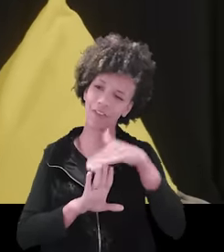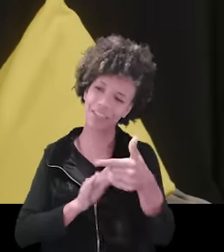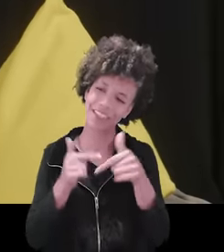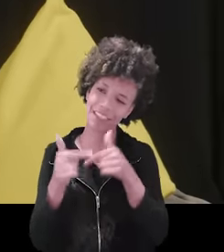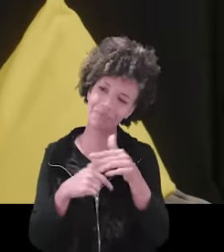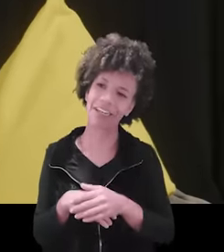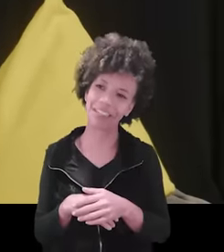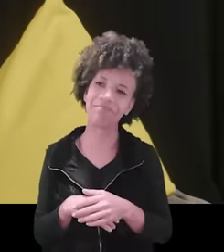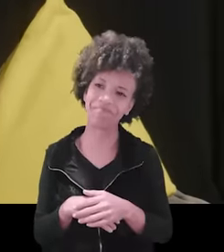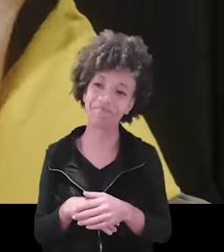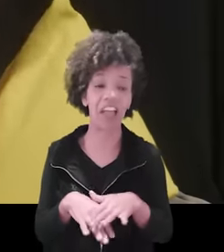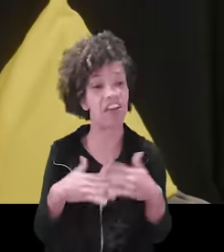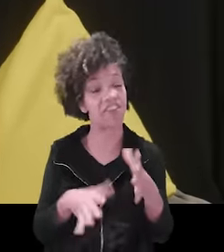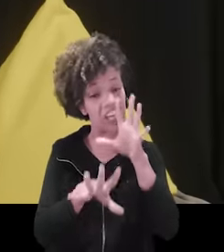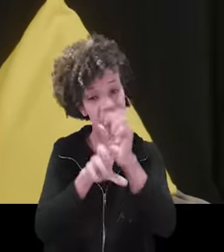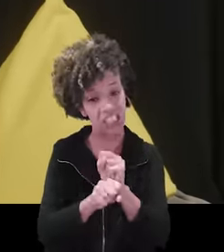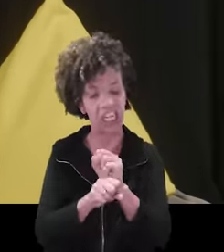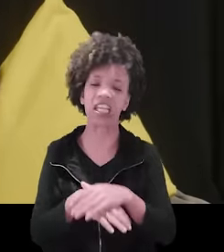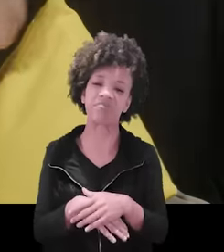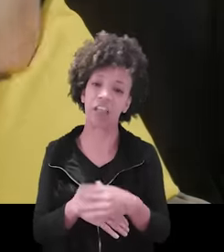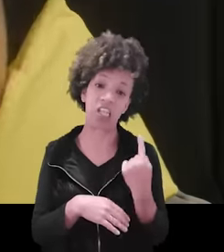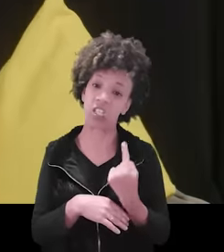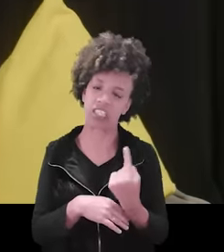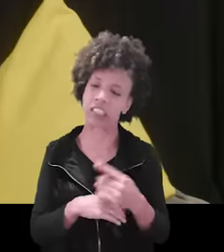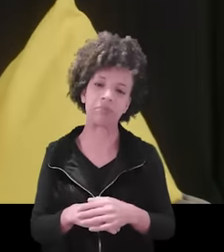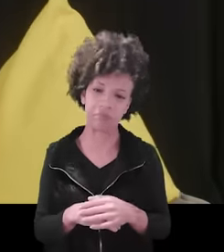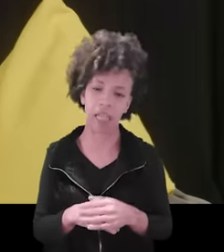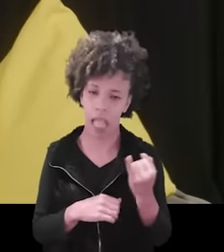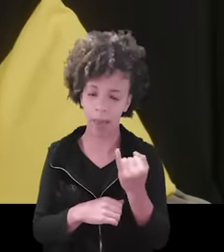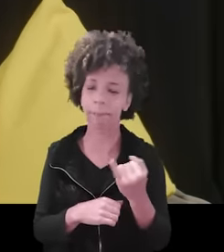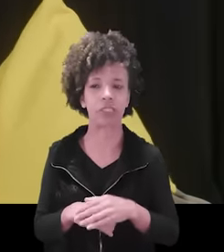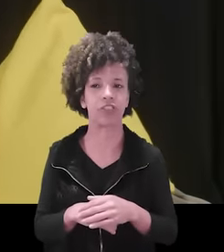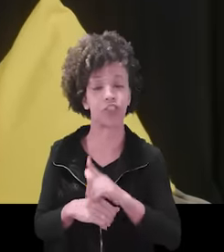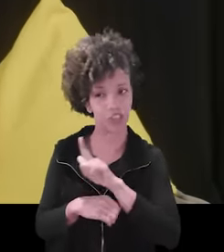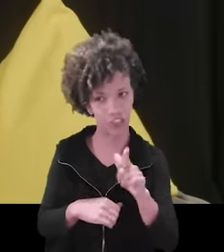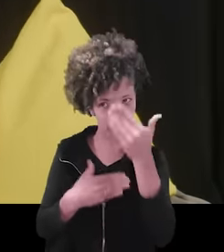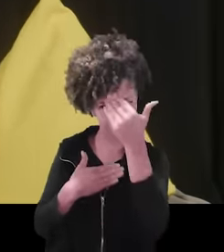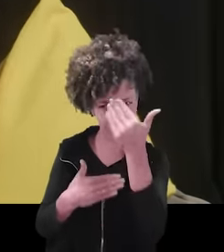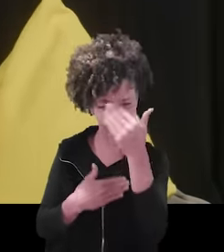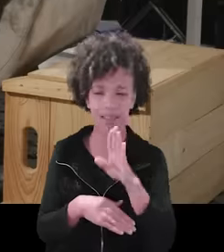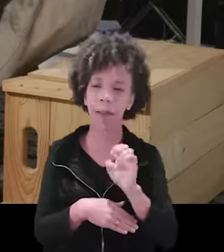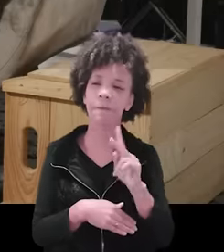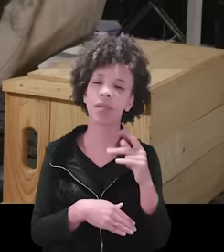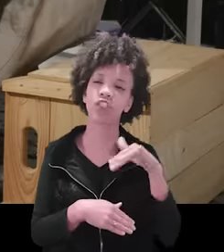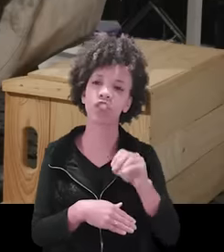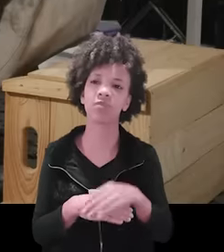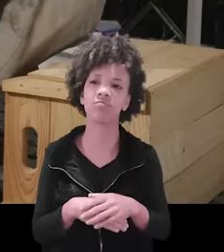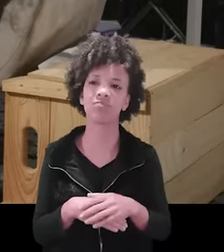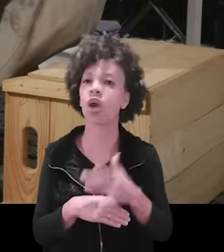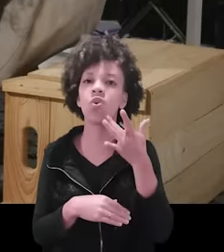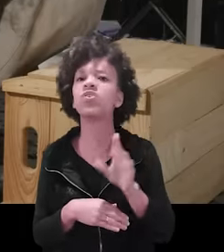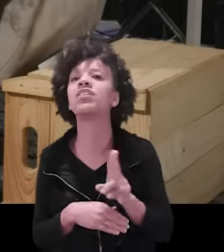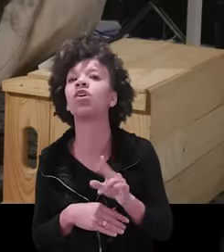legal ter vocês aí atrás para qualquer vai que ela desliga naquela desliga sozinho não é fundamental ter você George Obrigado aí obrigado Betinho